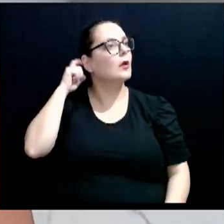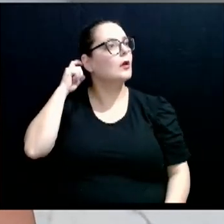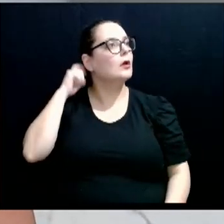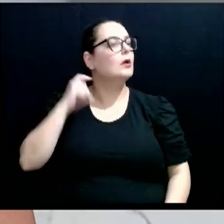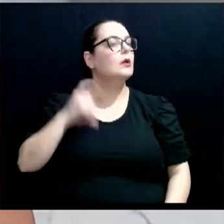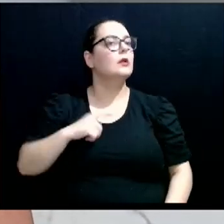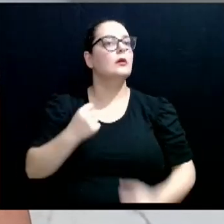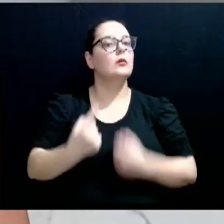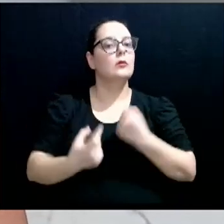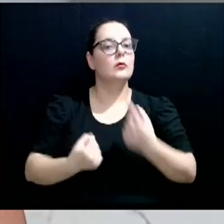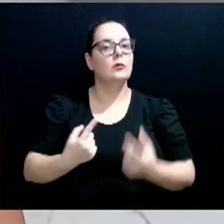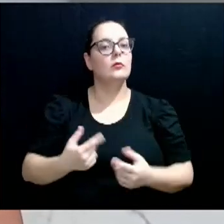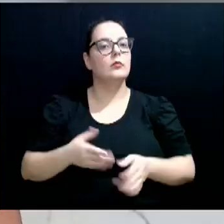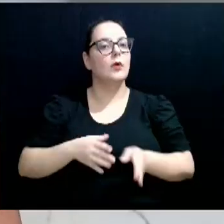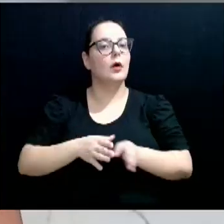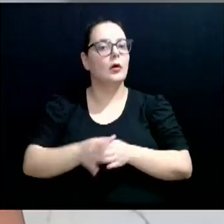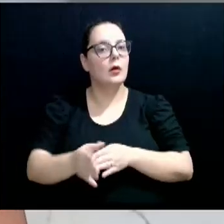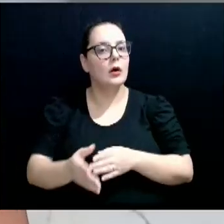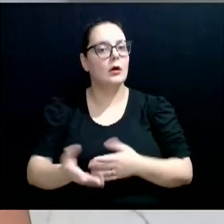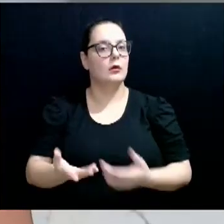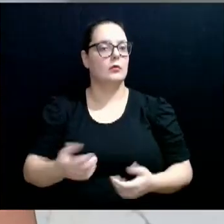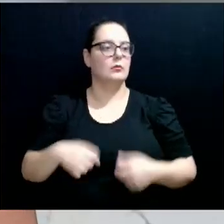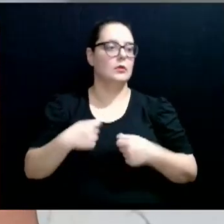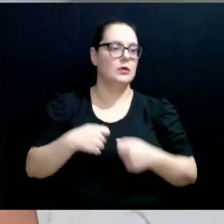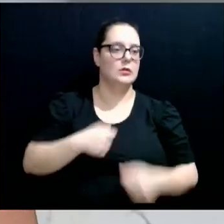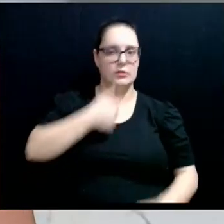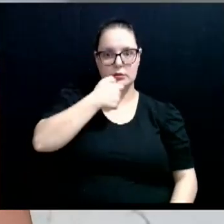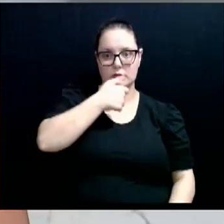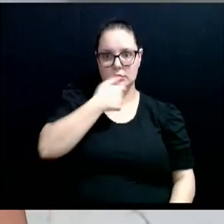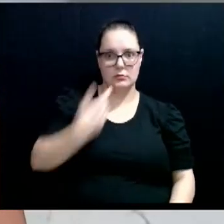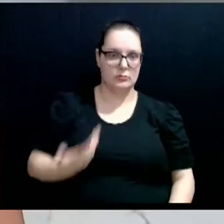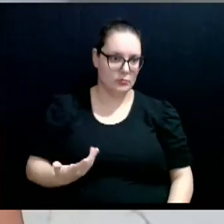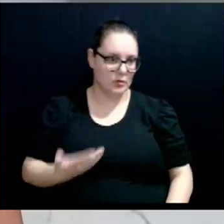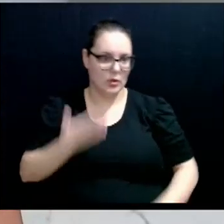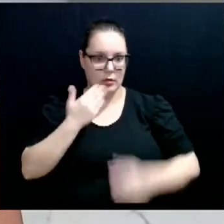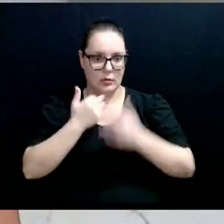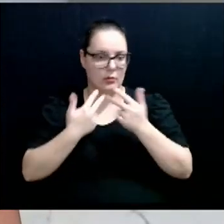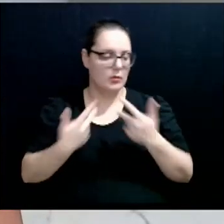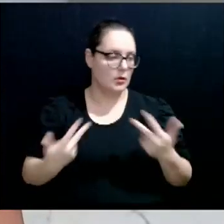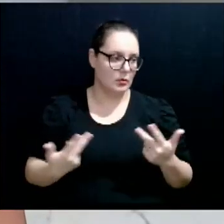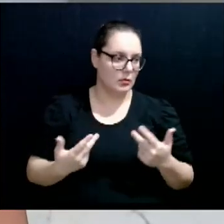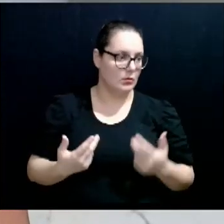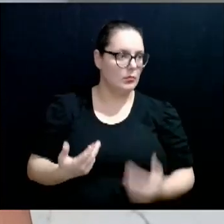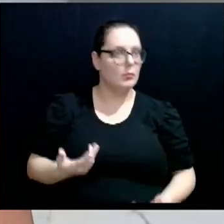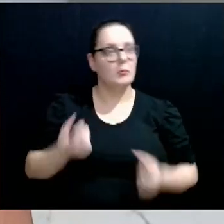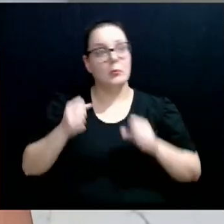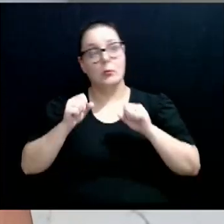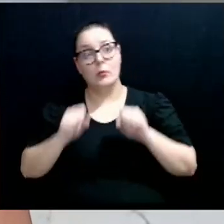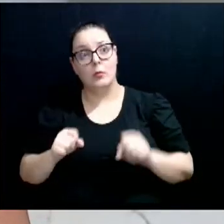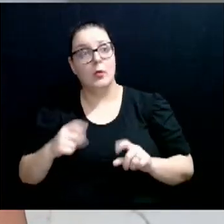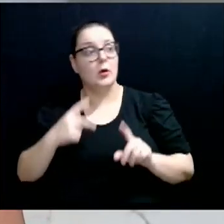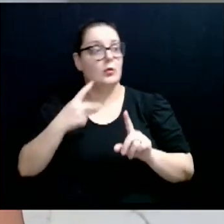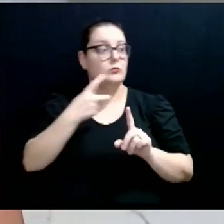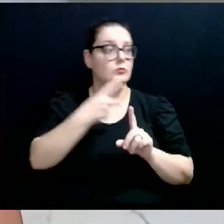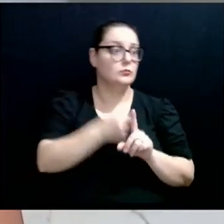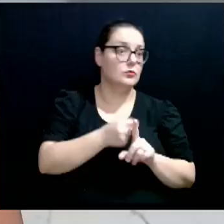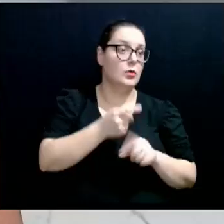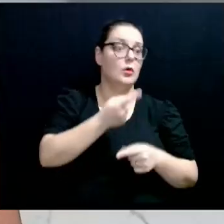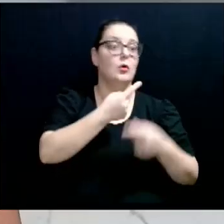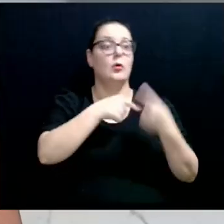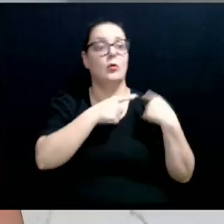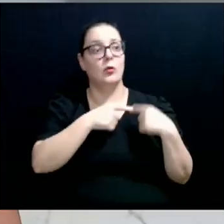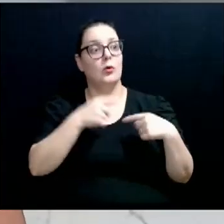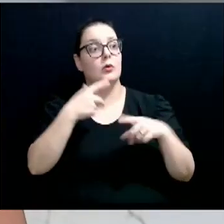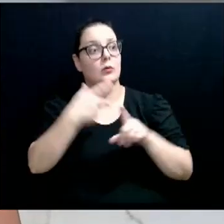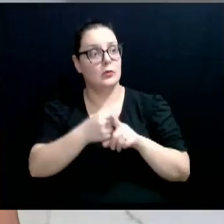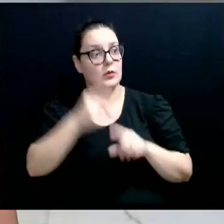vacina? Elas precisam estar em jejum, ter comido alguma coisa? Pode ter tomado outra vacina no dia? Explica um pouco para a